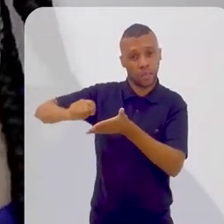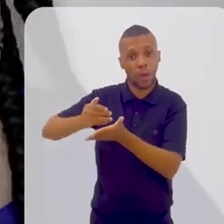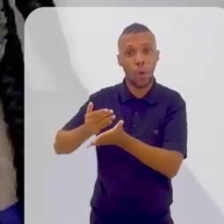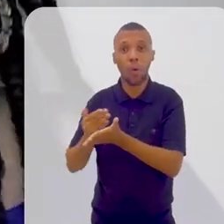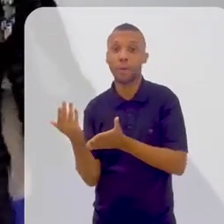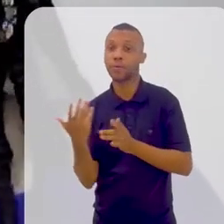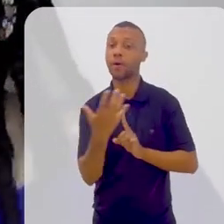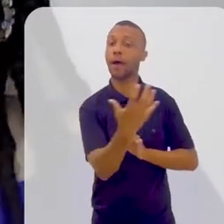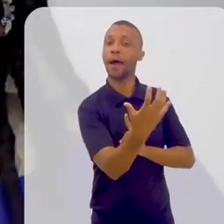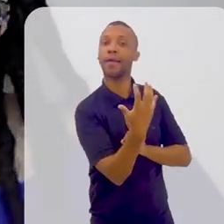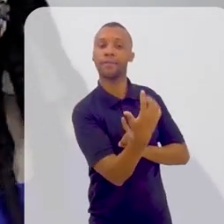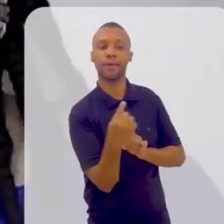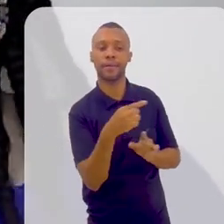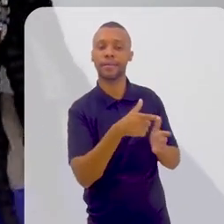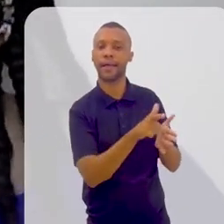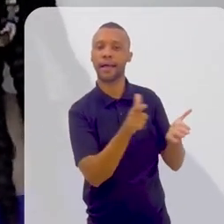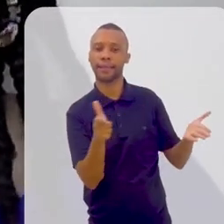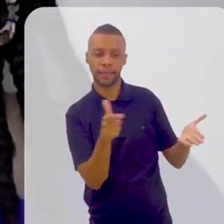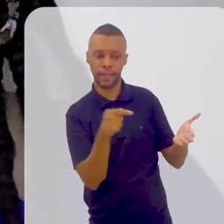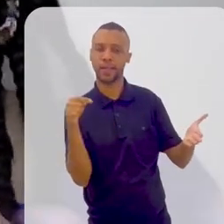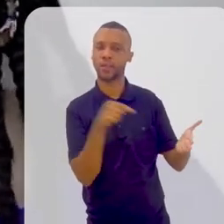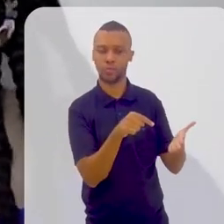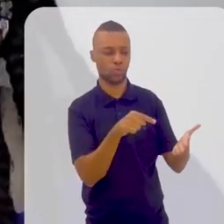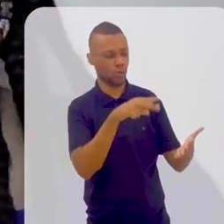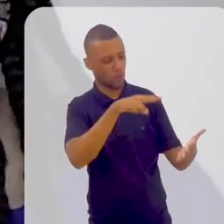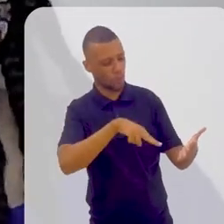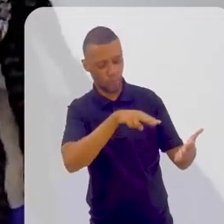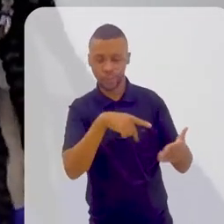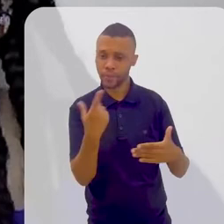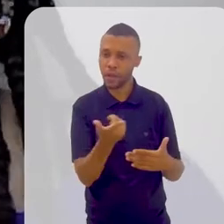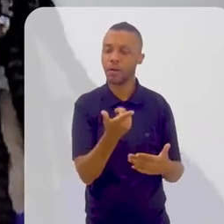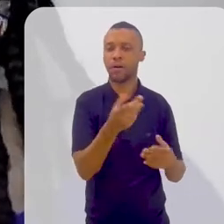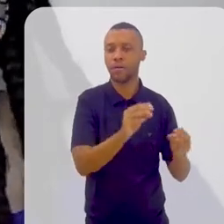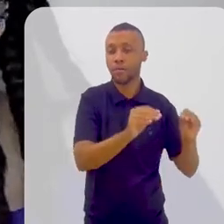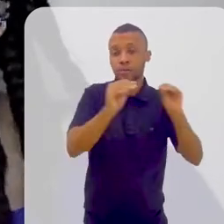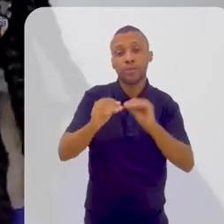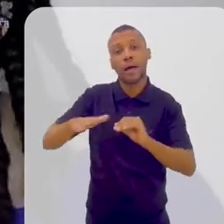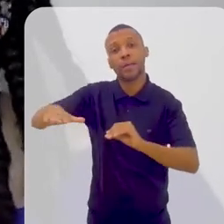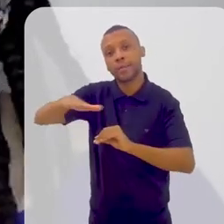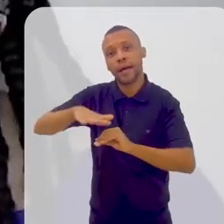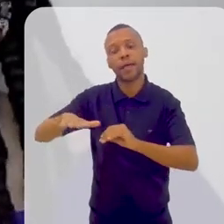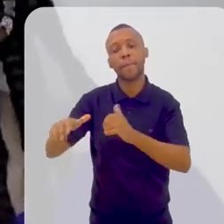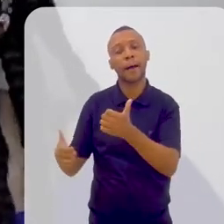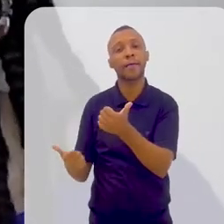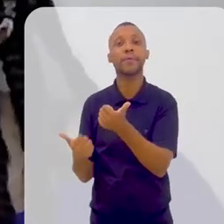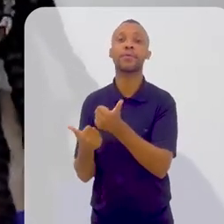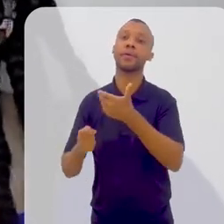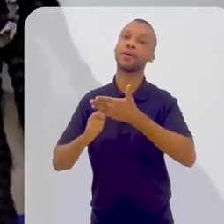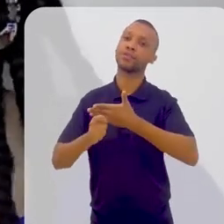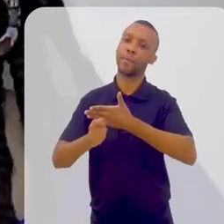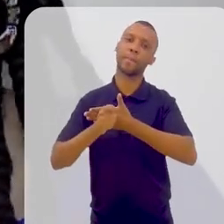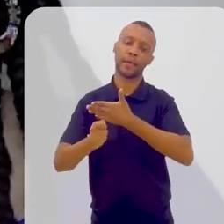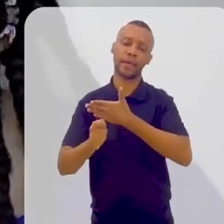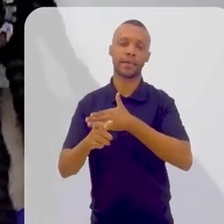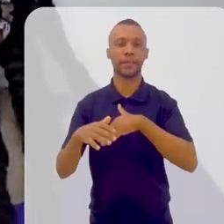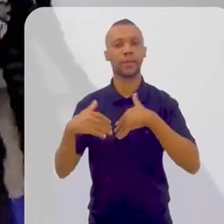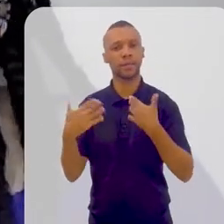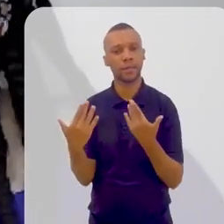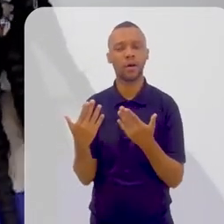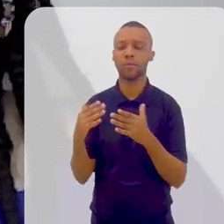ter vindo daí. E aí ele falou assim: não, você vai para a assessoria e eu acho que você vai dar certo. E aí